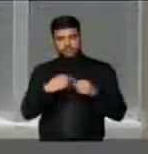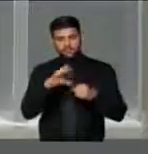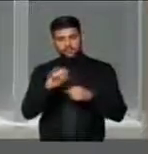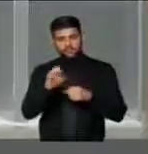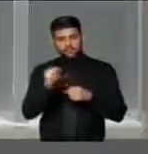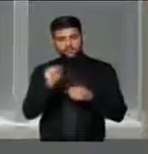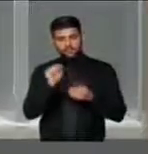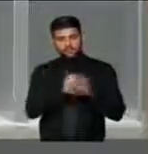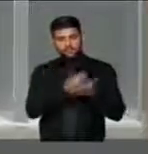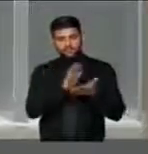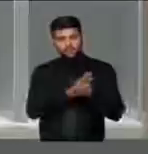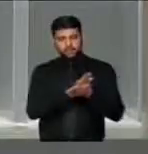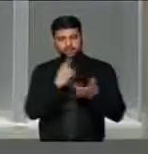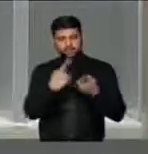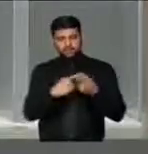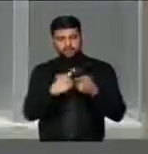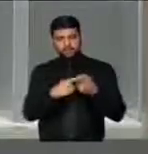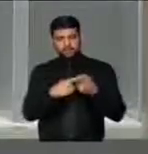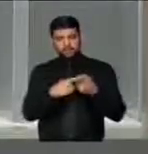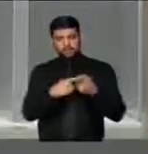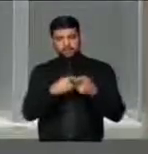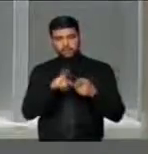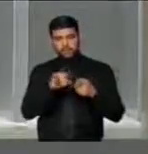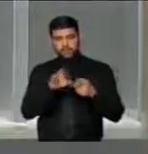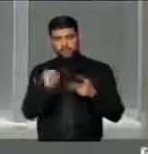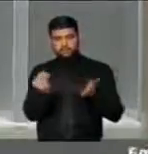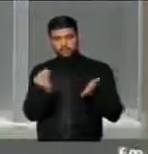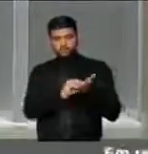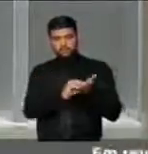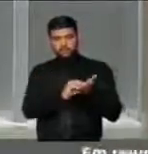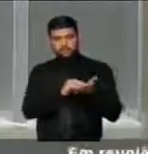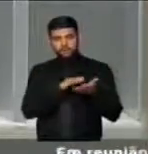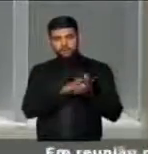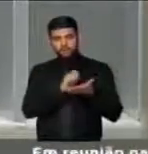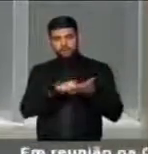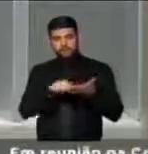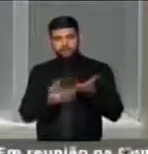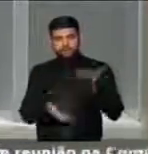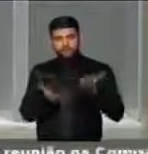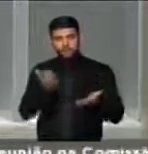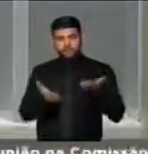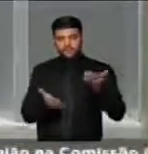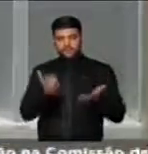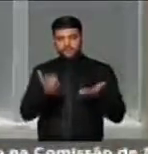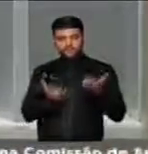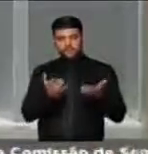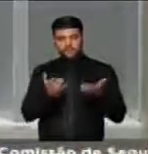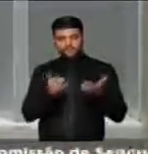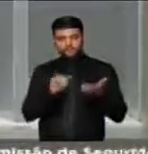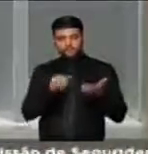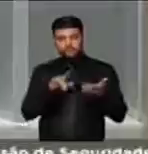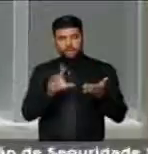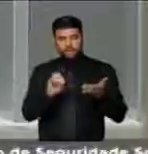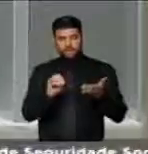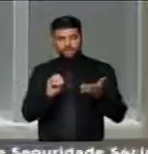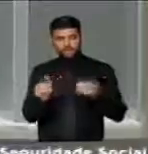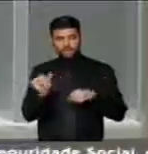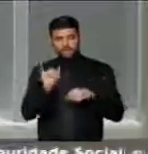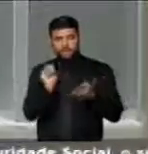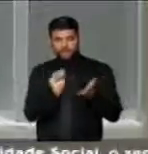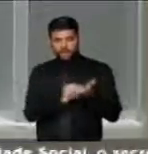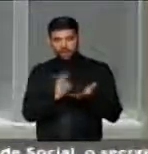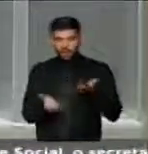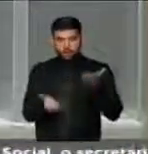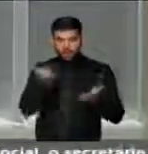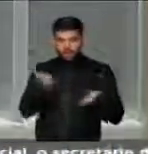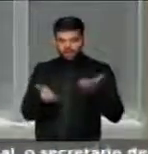está multando porque o embarcador não colocou na nota fiscal o peso. Essa é a função do embarcador, colocar o peso